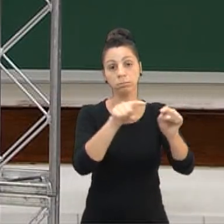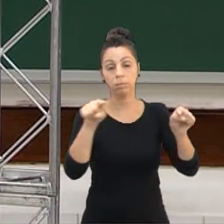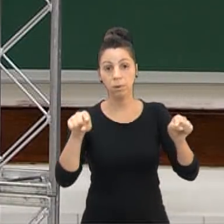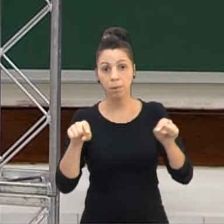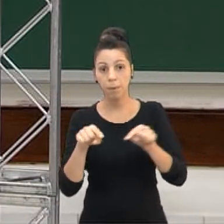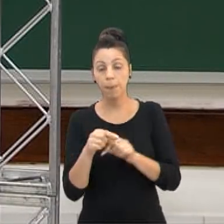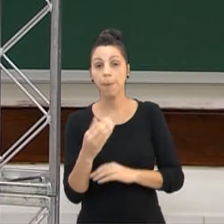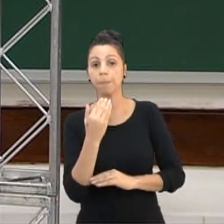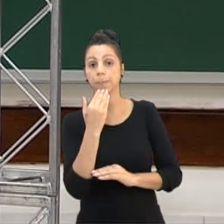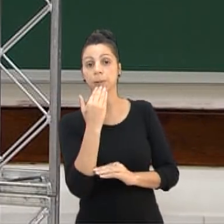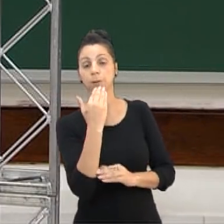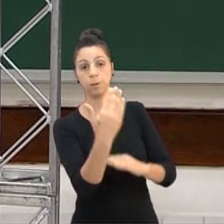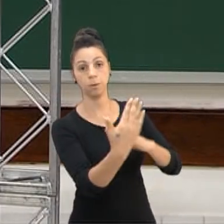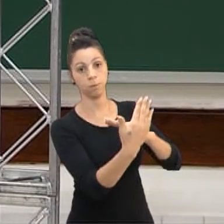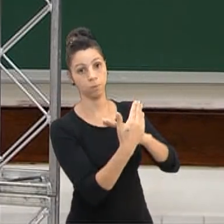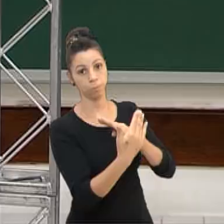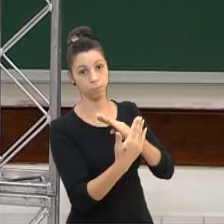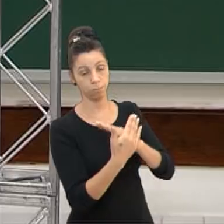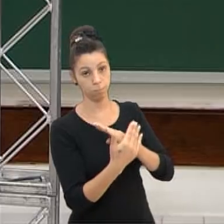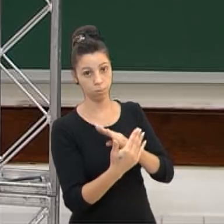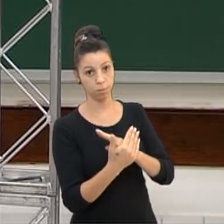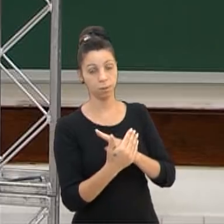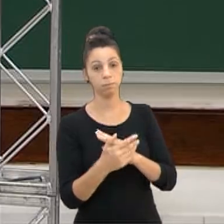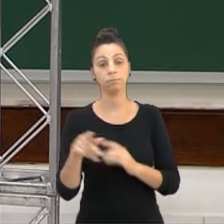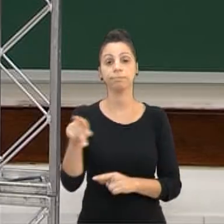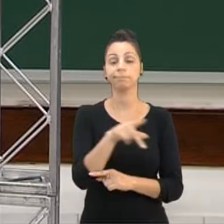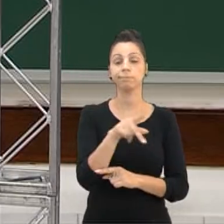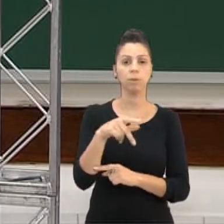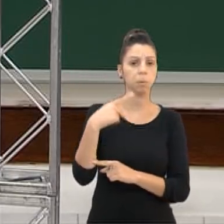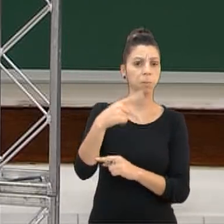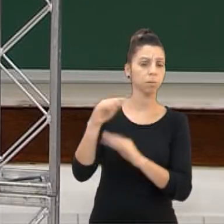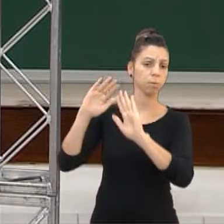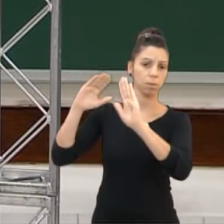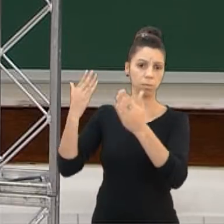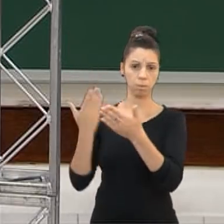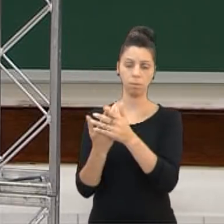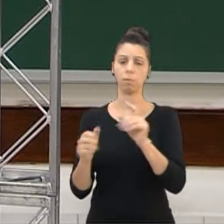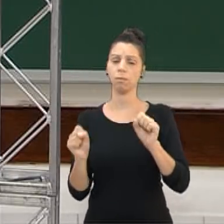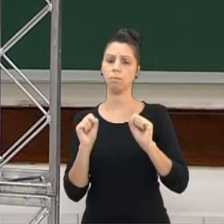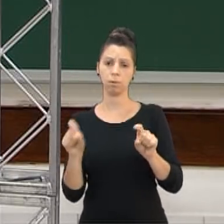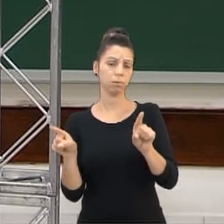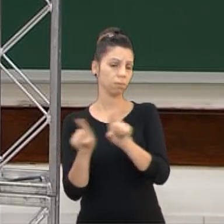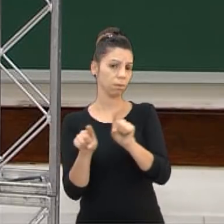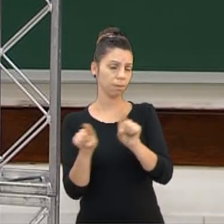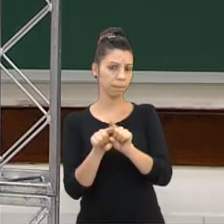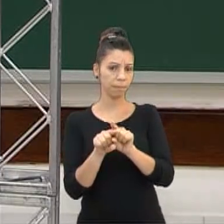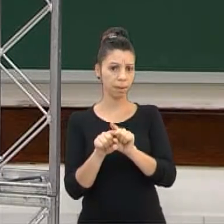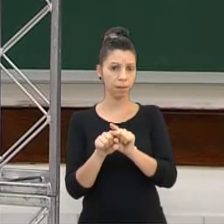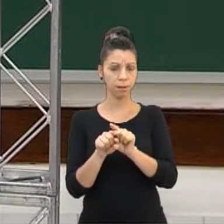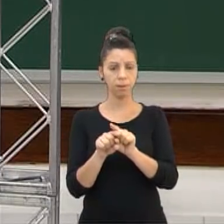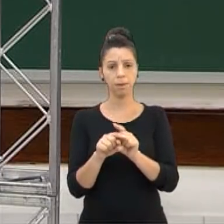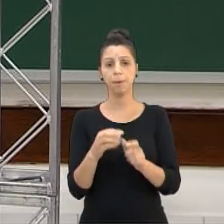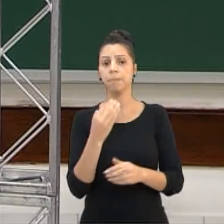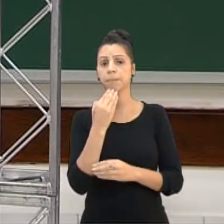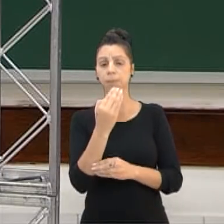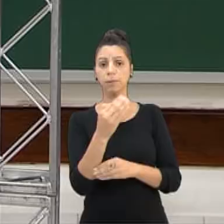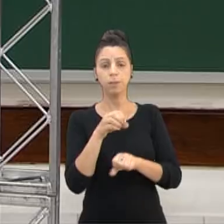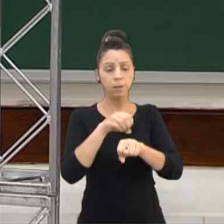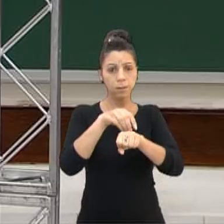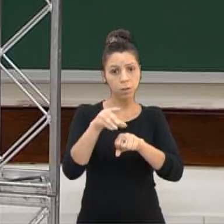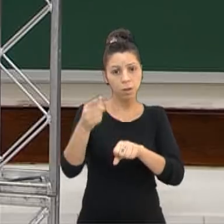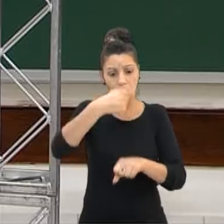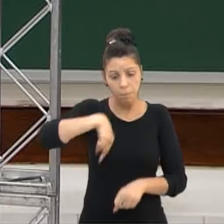para o professor, tá? Da sua escola. E você também pode pedir dicas para nós aqui. Não